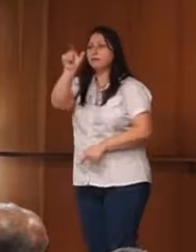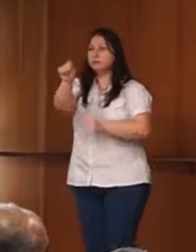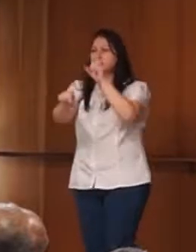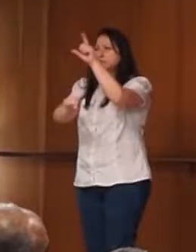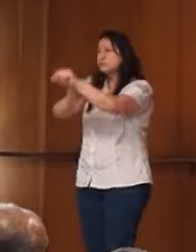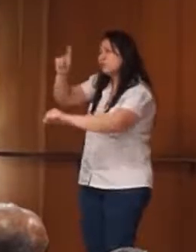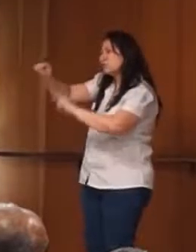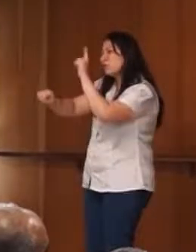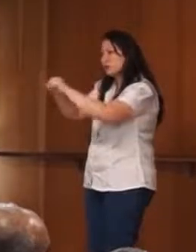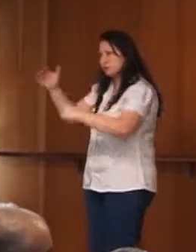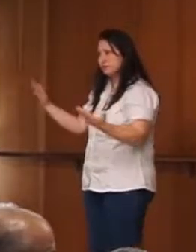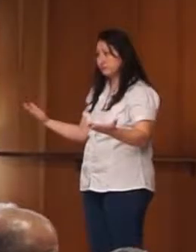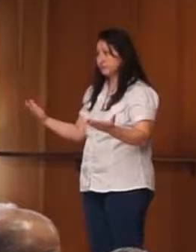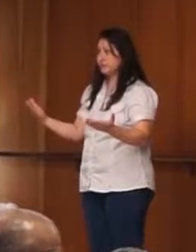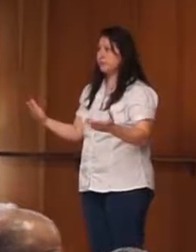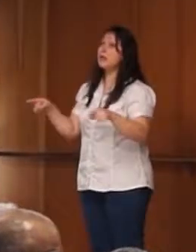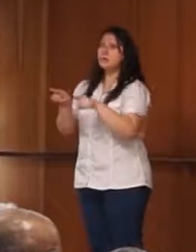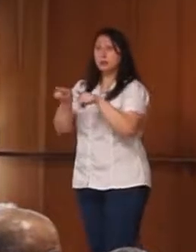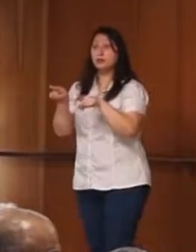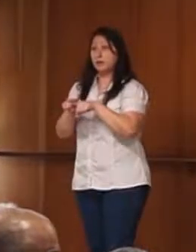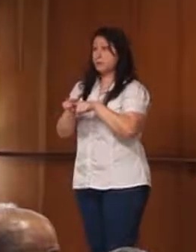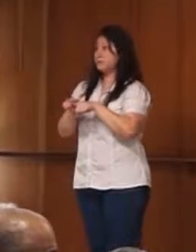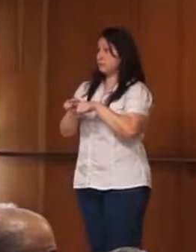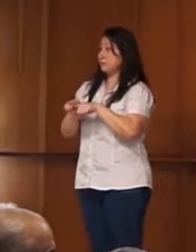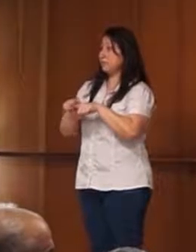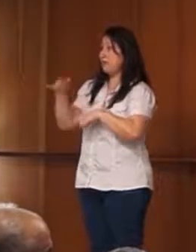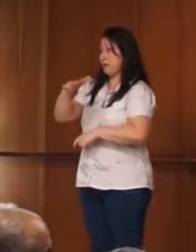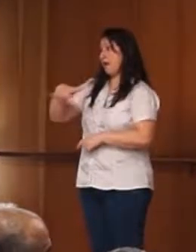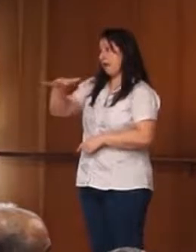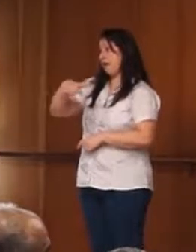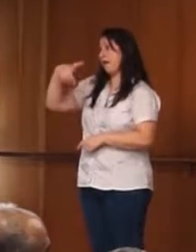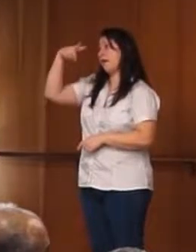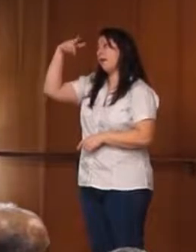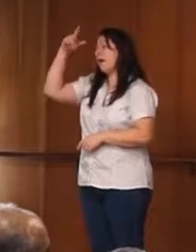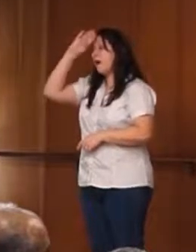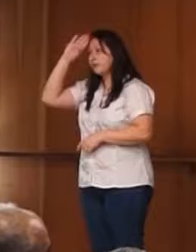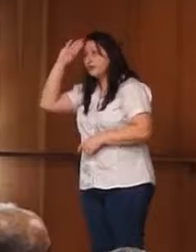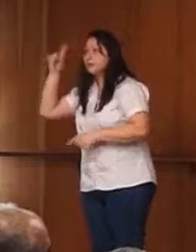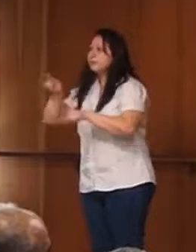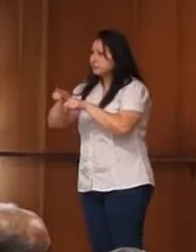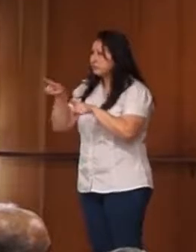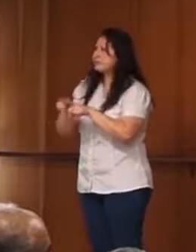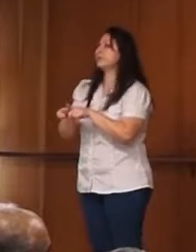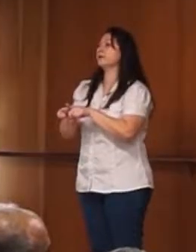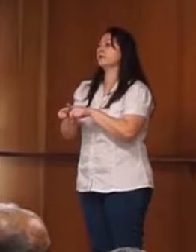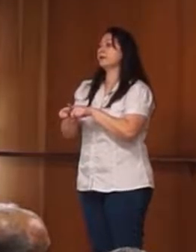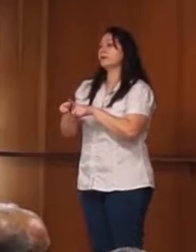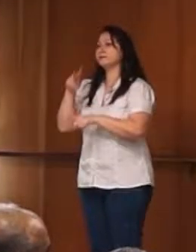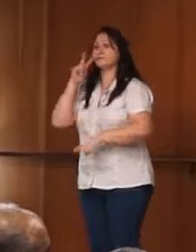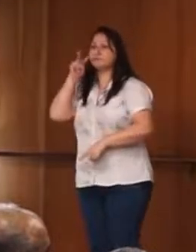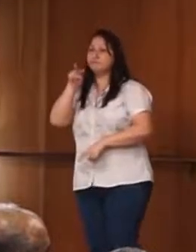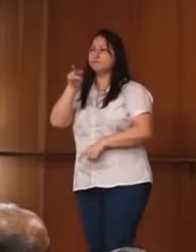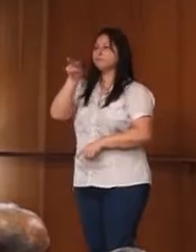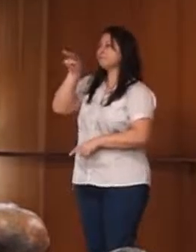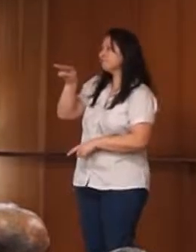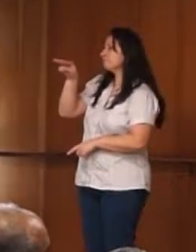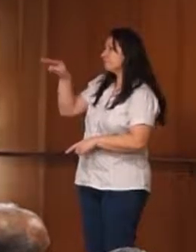diria, o mercado acadêmico, o mercado da pós-graduação, onde é inevitável, né, que as pessoas se